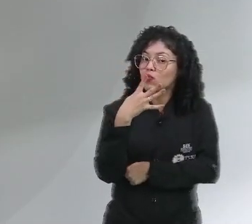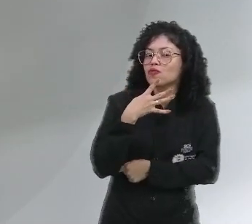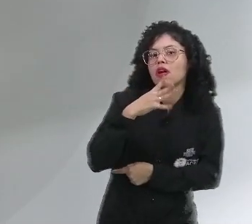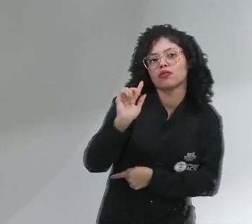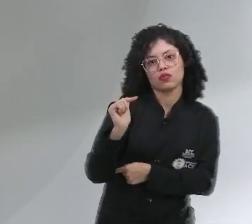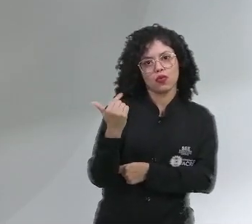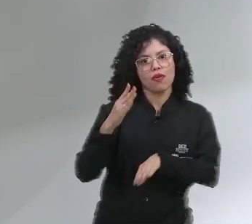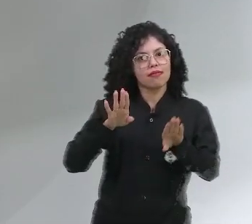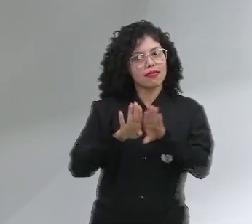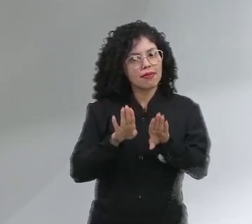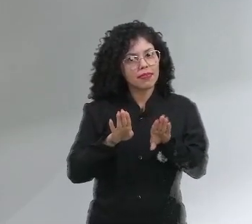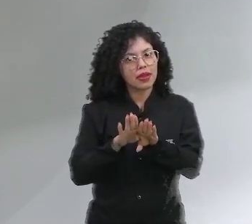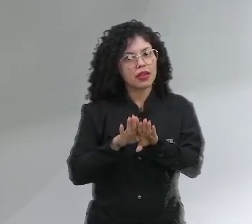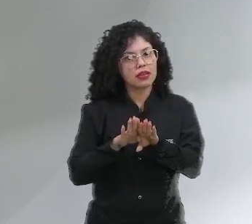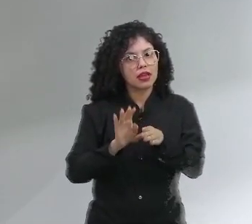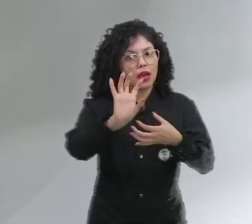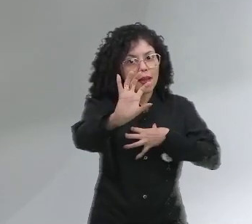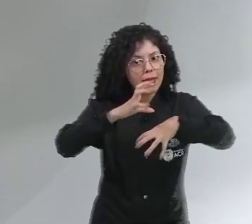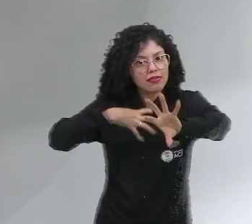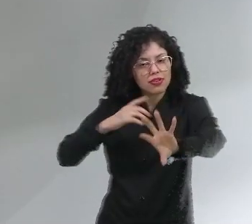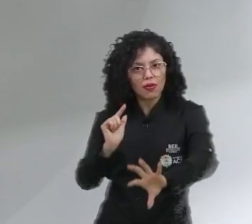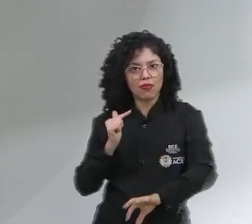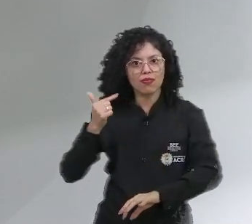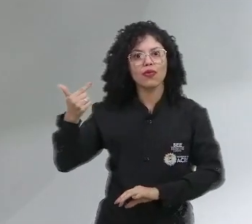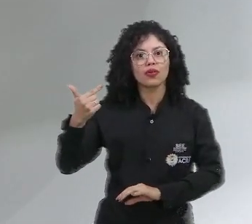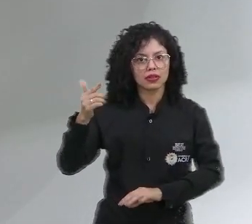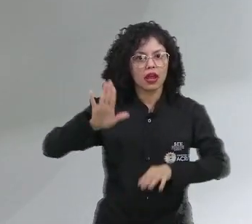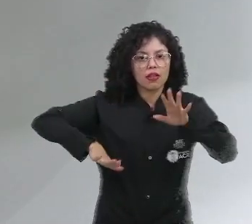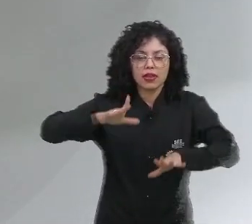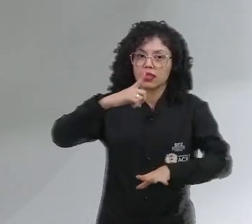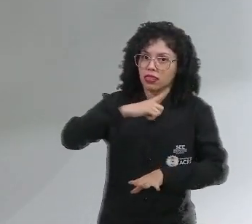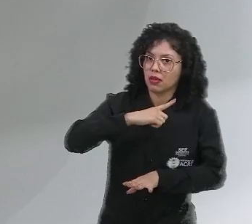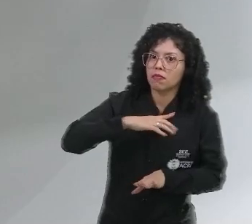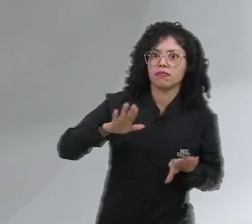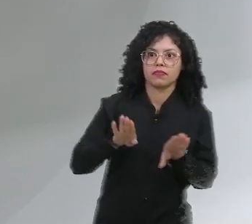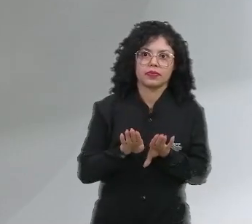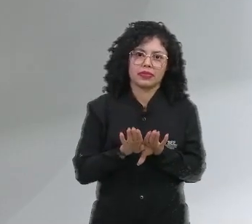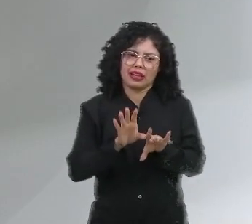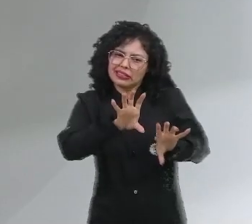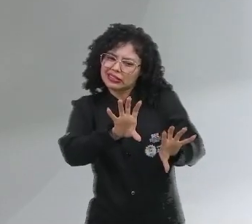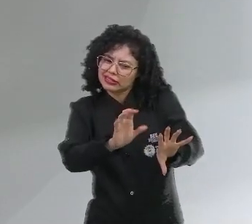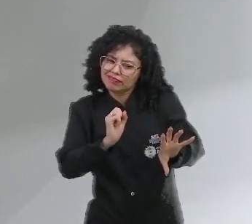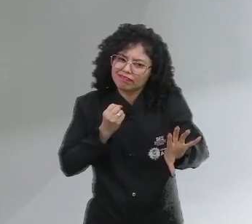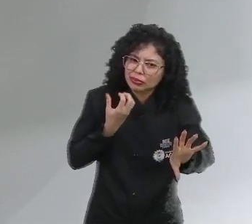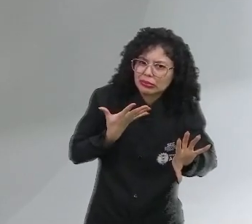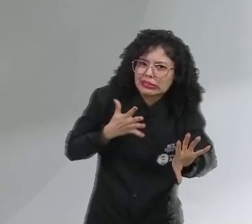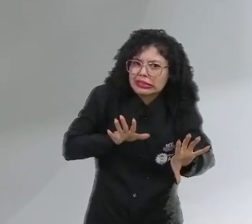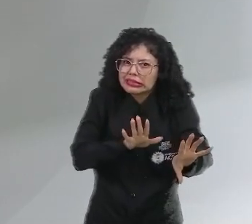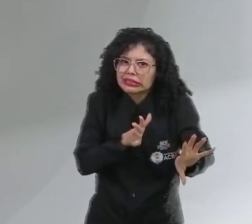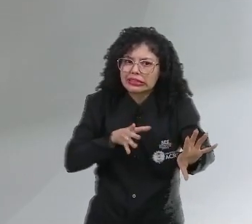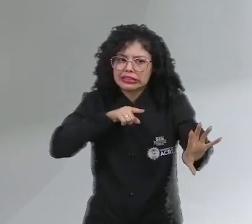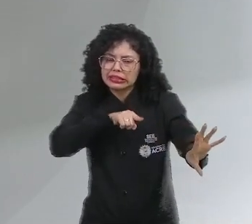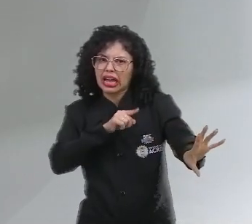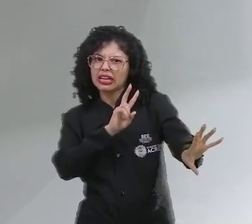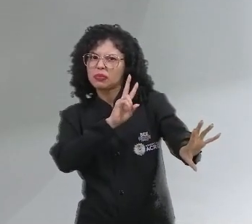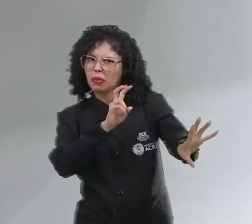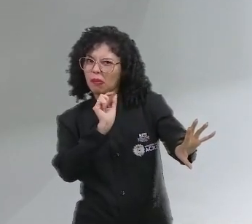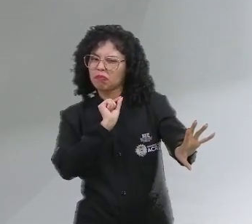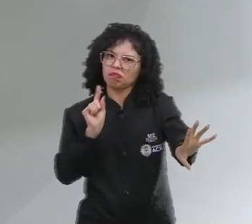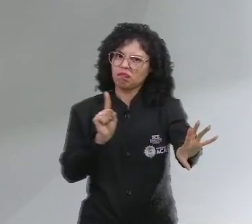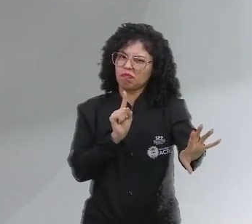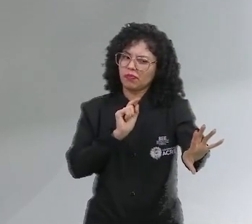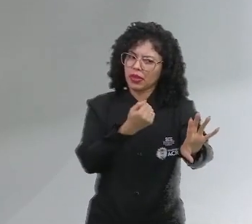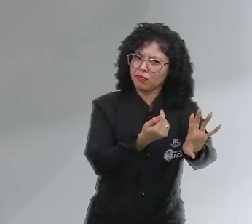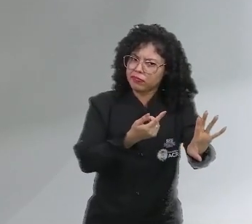que eu também vou me colocar no lugar do outro, porque às vezes é depender de, tipo, olha, tal situação não seria tão favorável para acontecer, então a gente dá um